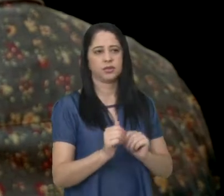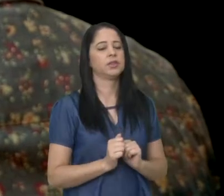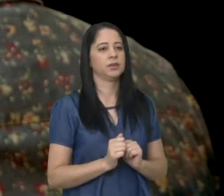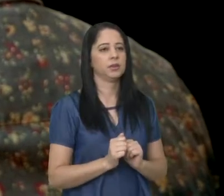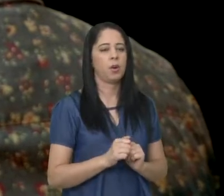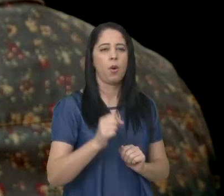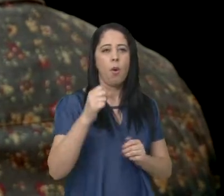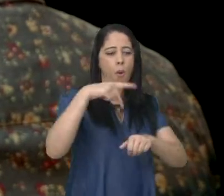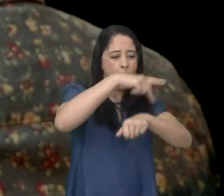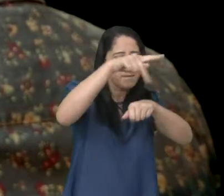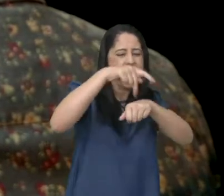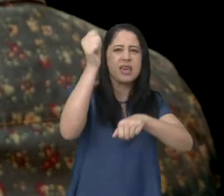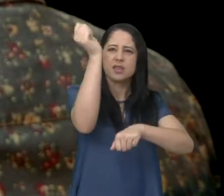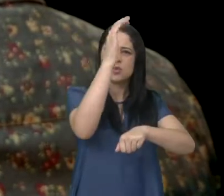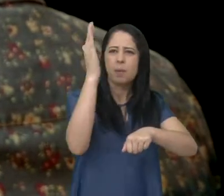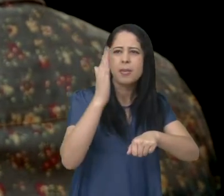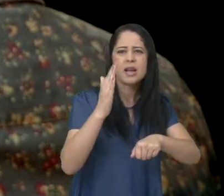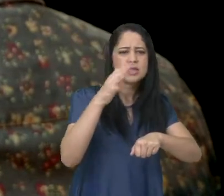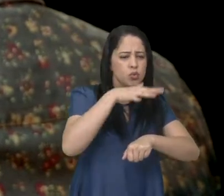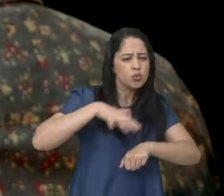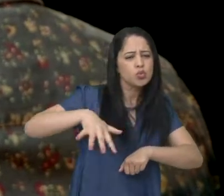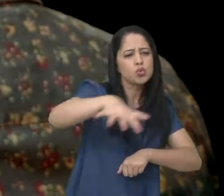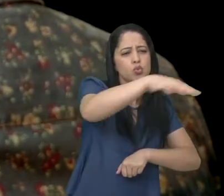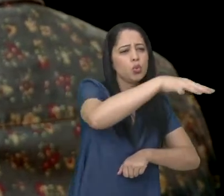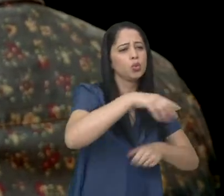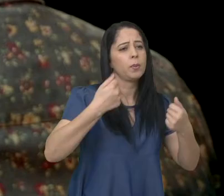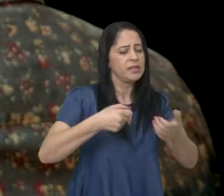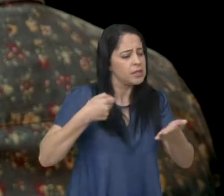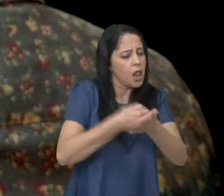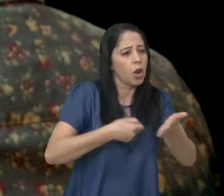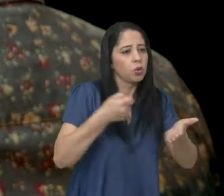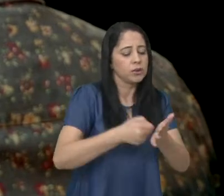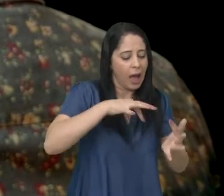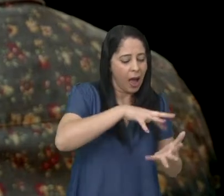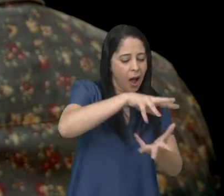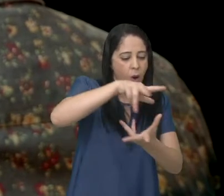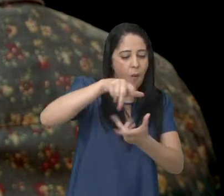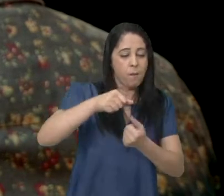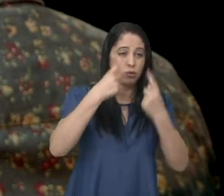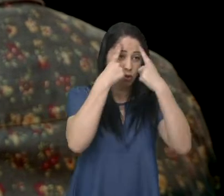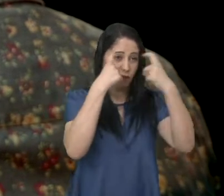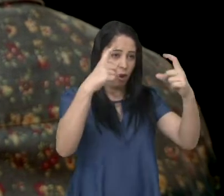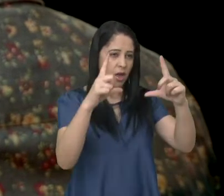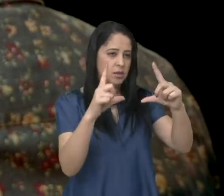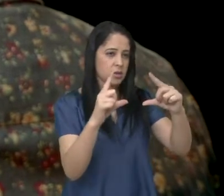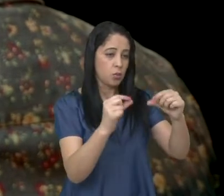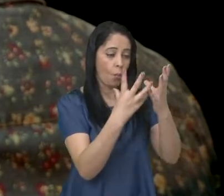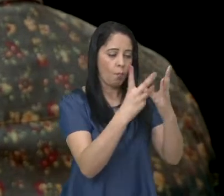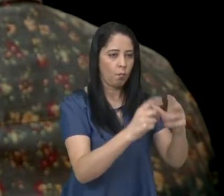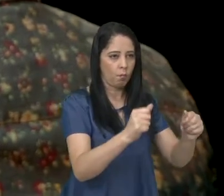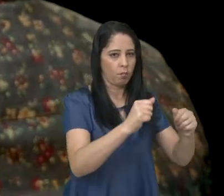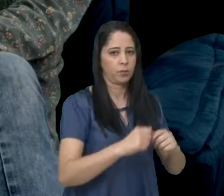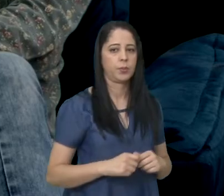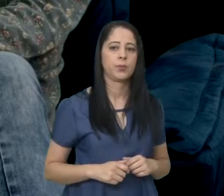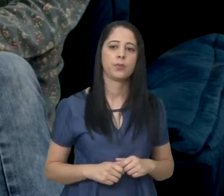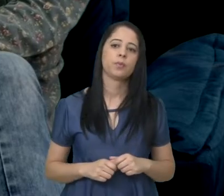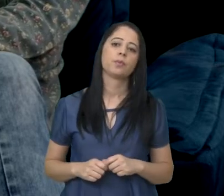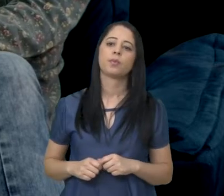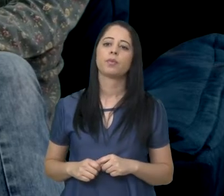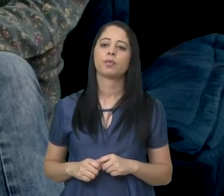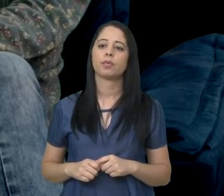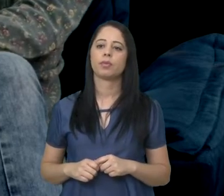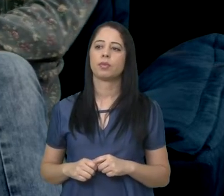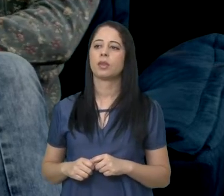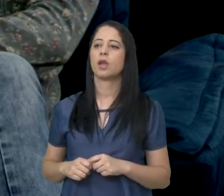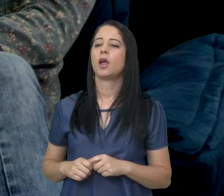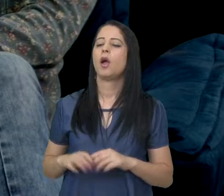do país, né, de ter um mundo sem violência. Então, eu acho que é por isso que a gente faz o trabalho coletivo. Qual é o papel da